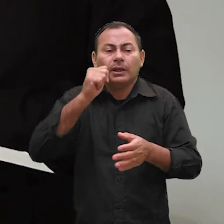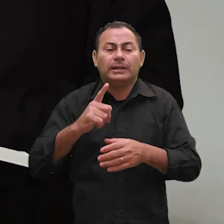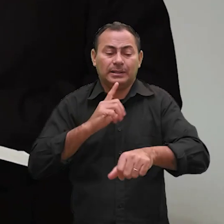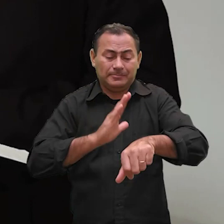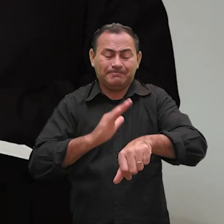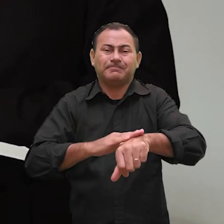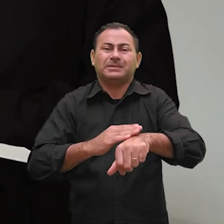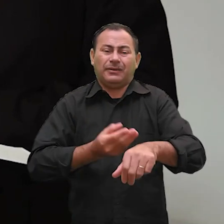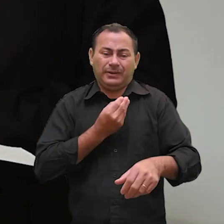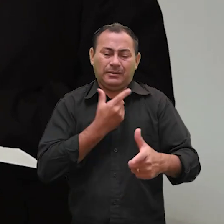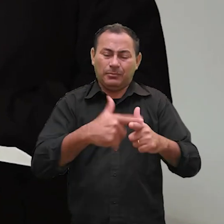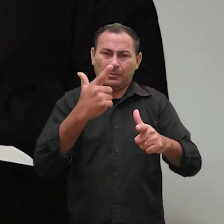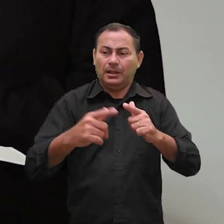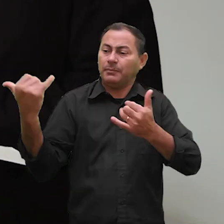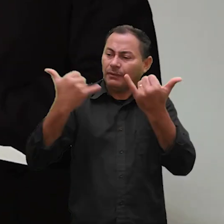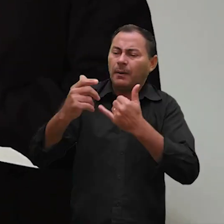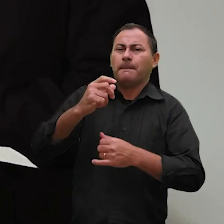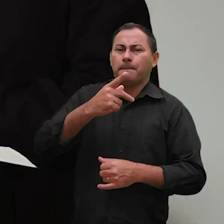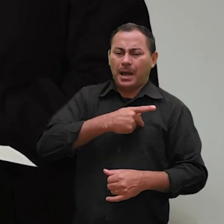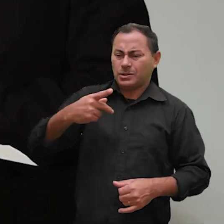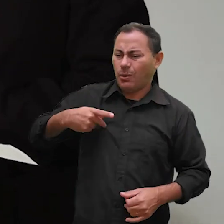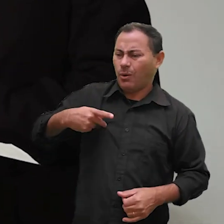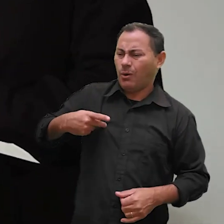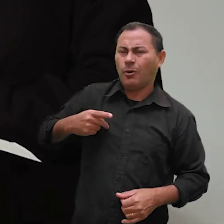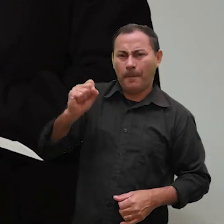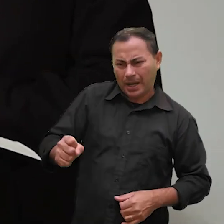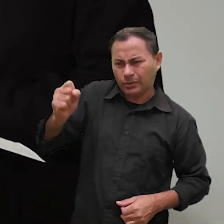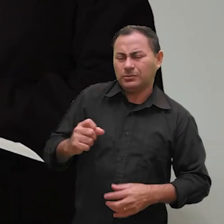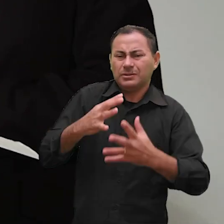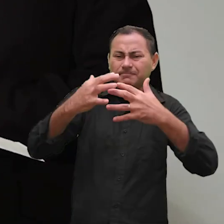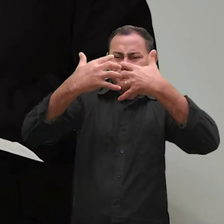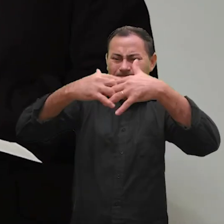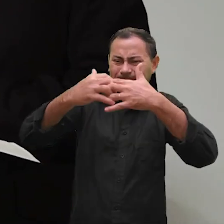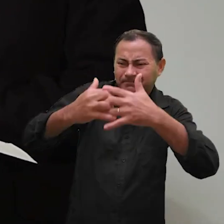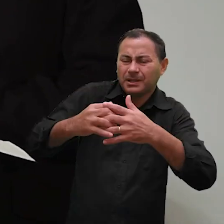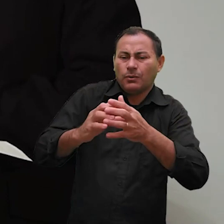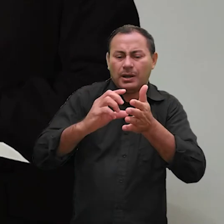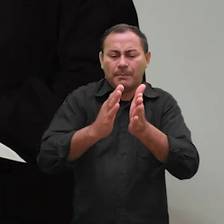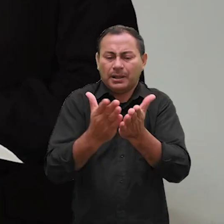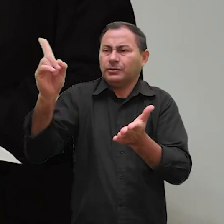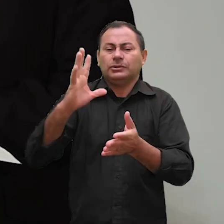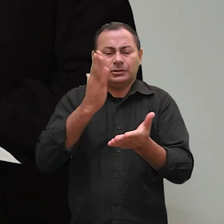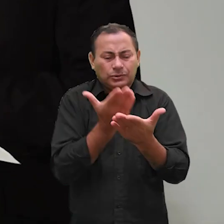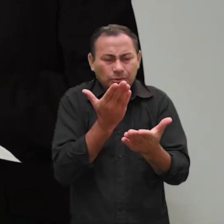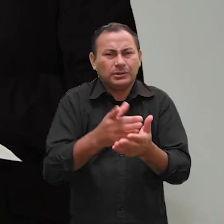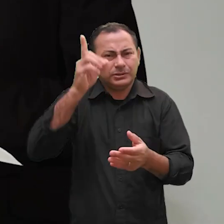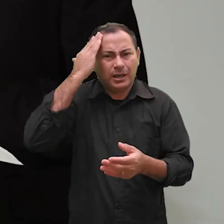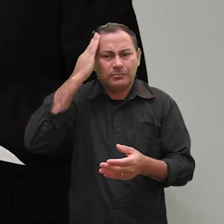que estava passando por um certo problema. Ela me disse, pastor, não me confunda com as Escrituras, eu já estou